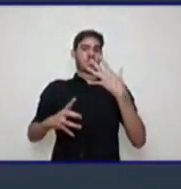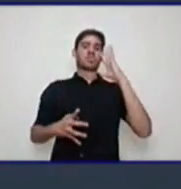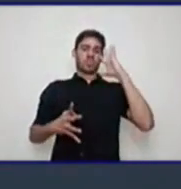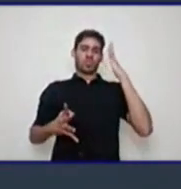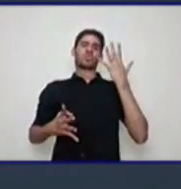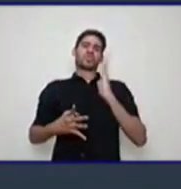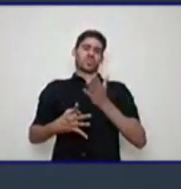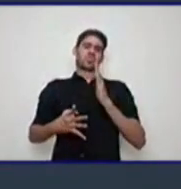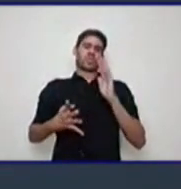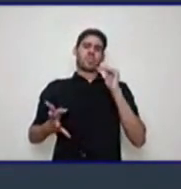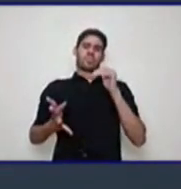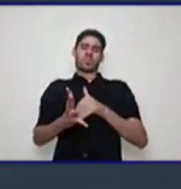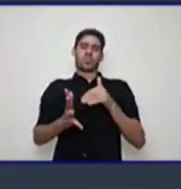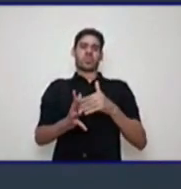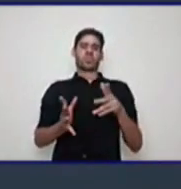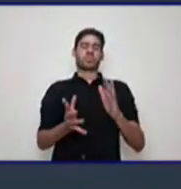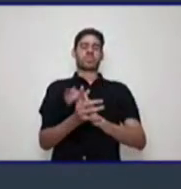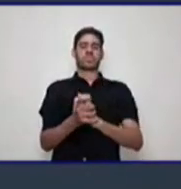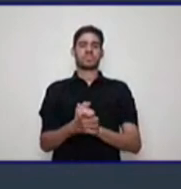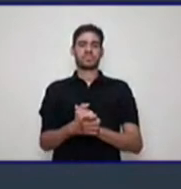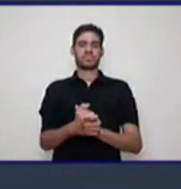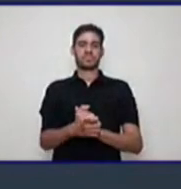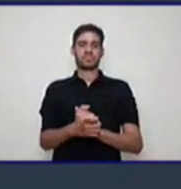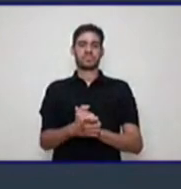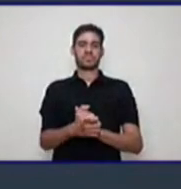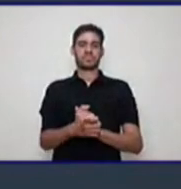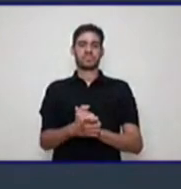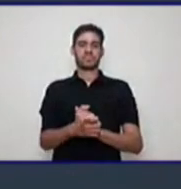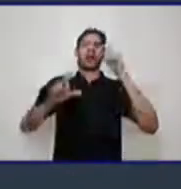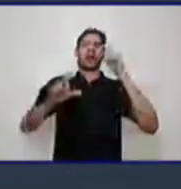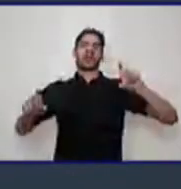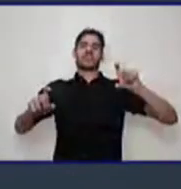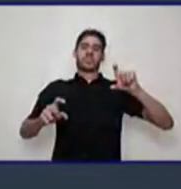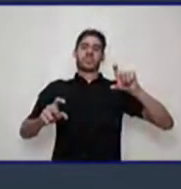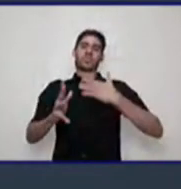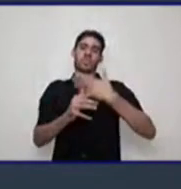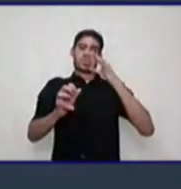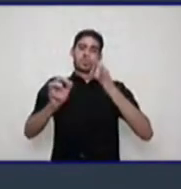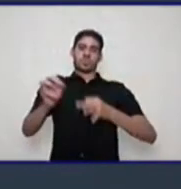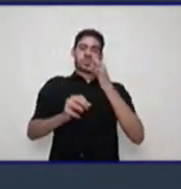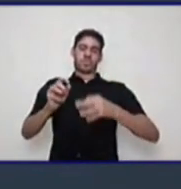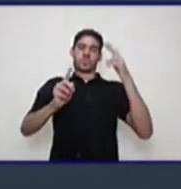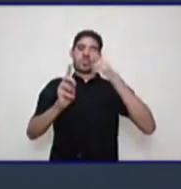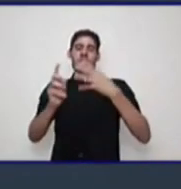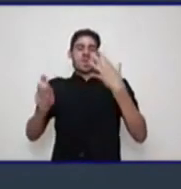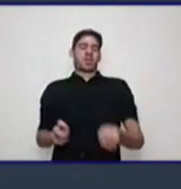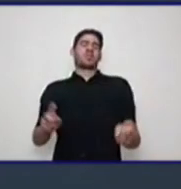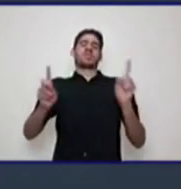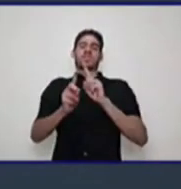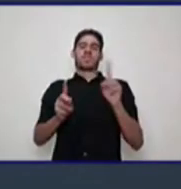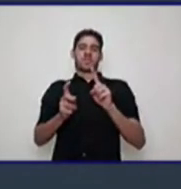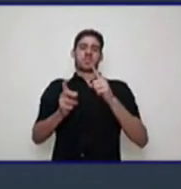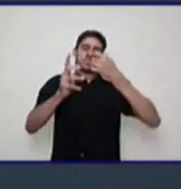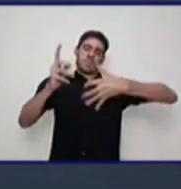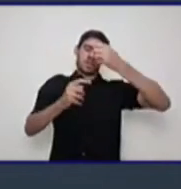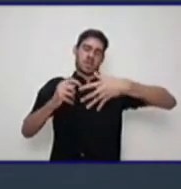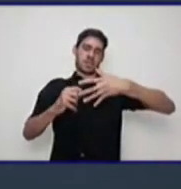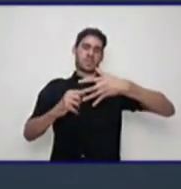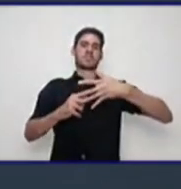essa pelo tribunal. Foi a primeira frase, o iniciado julgamento, o relator rejeitou a alegação de